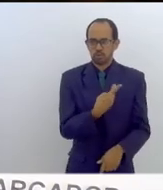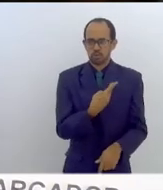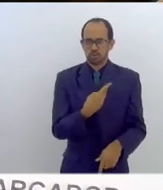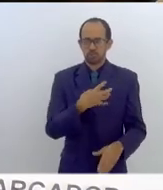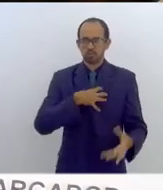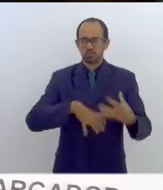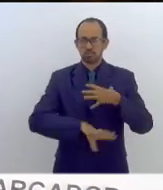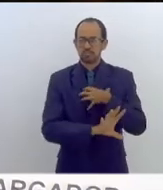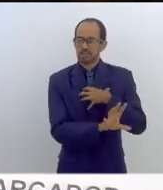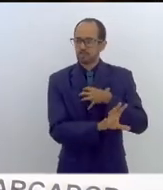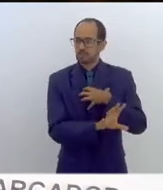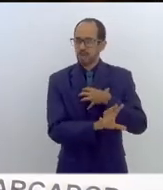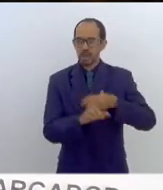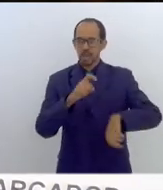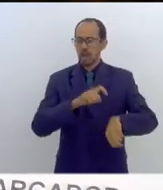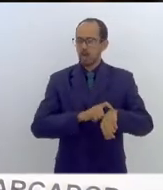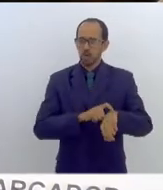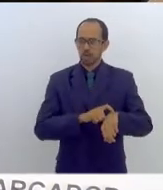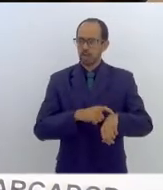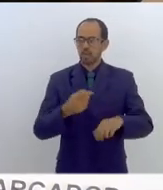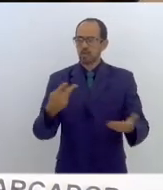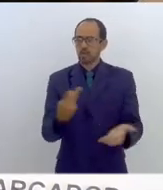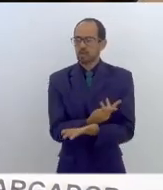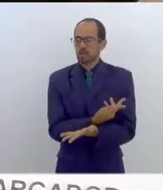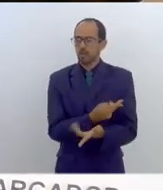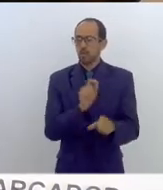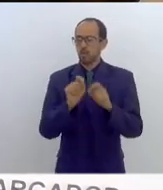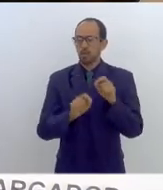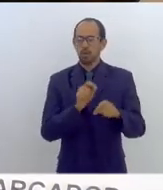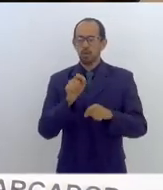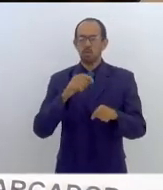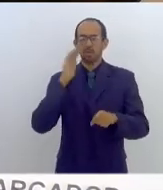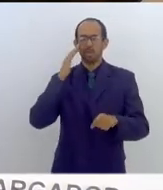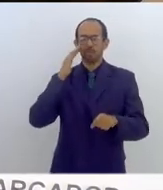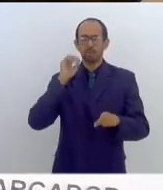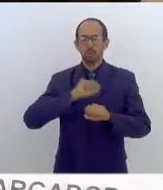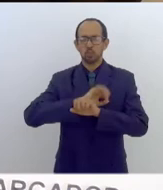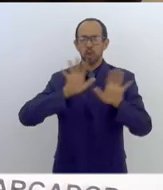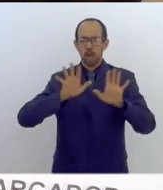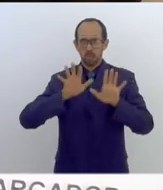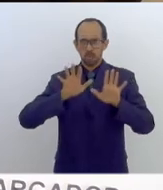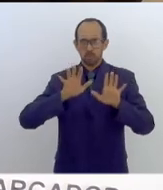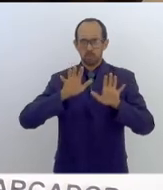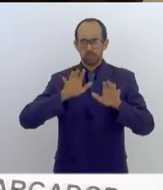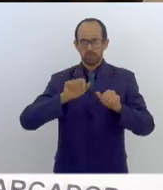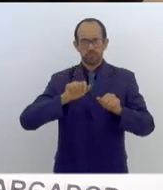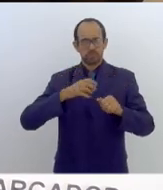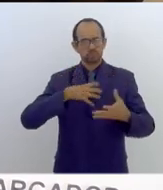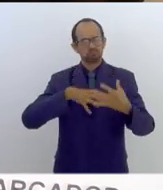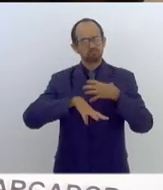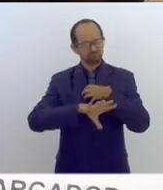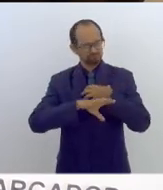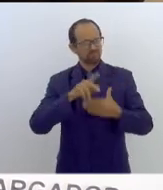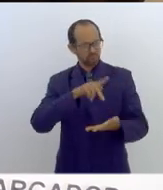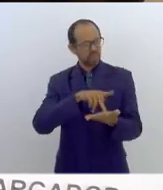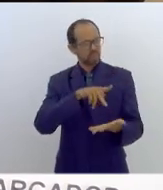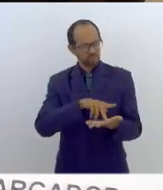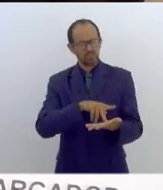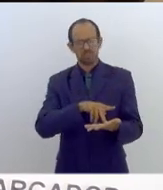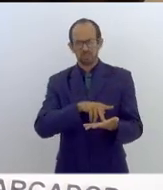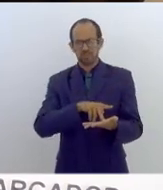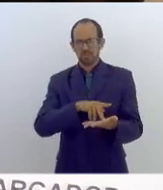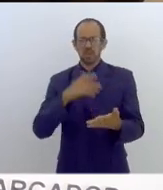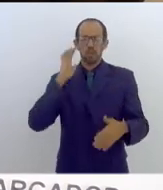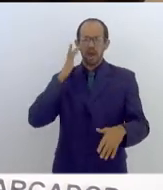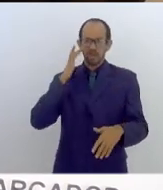empatia a gente teve assim uma um entendimento uma sintonia muito grande e eu acho que